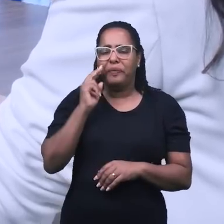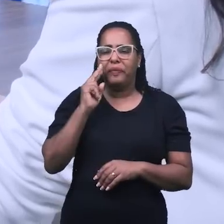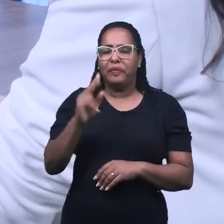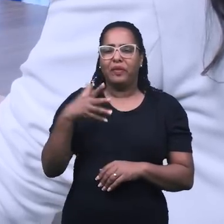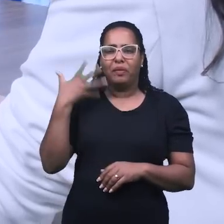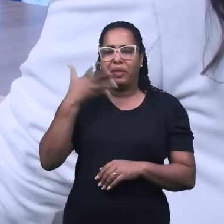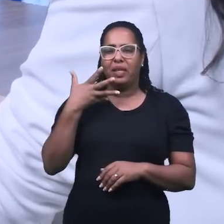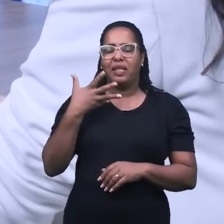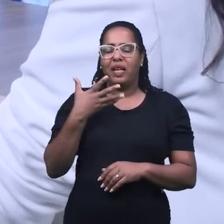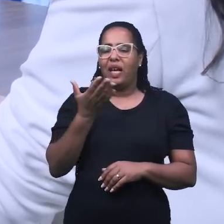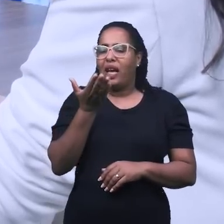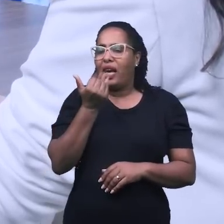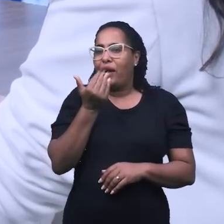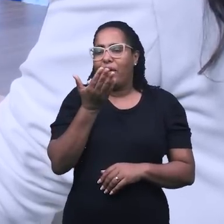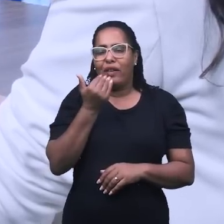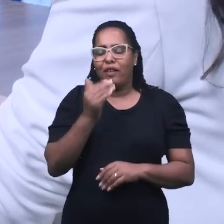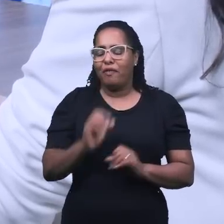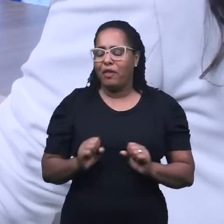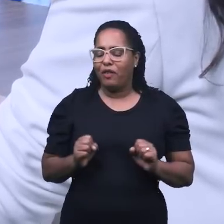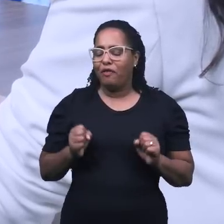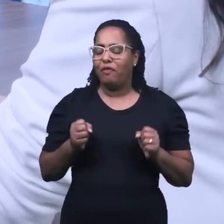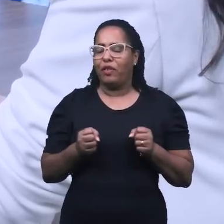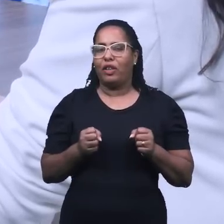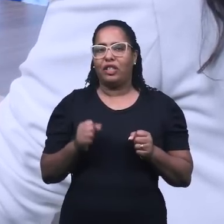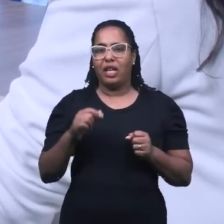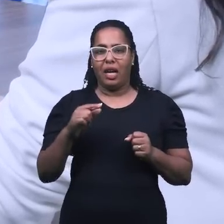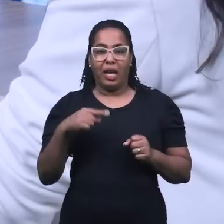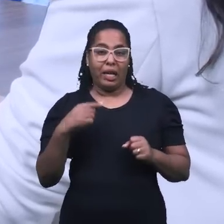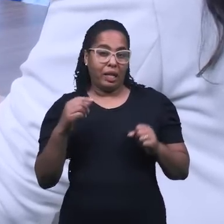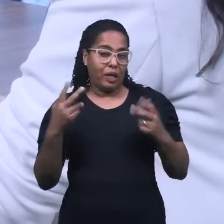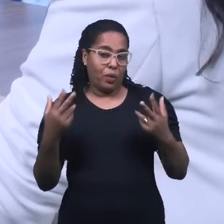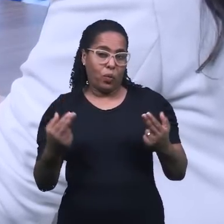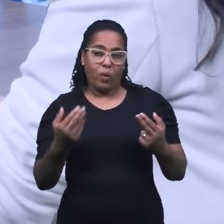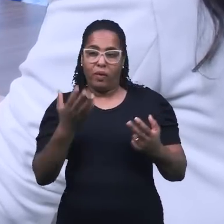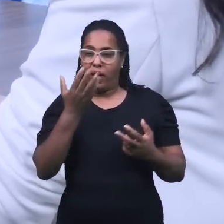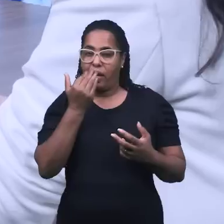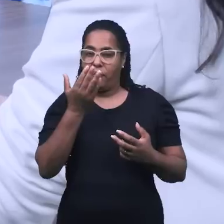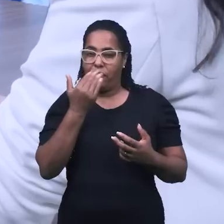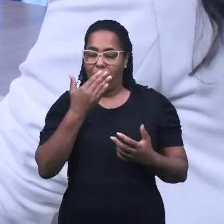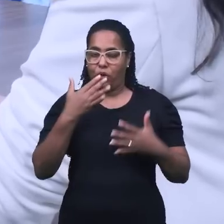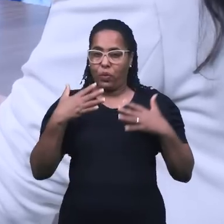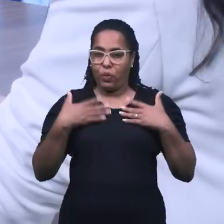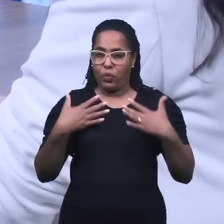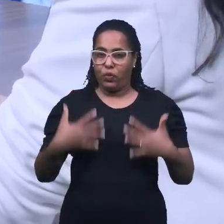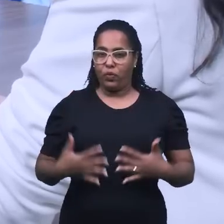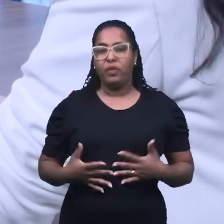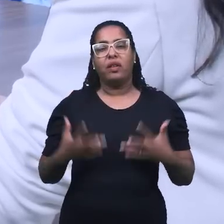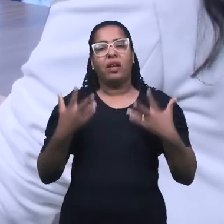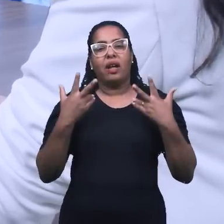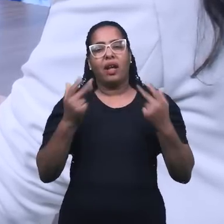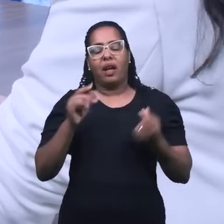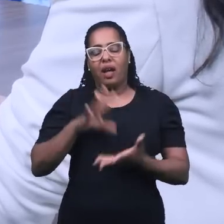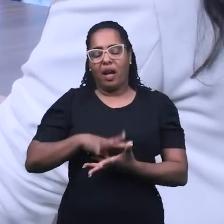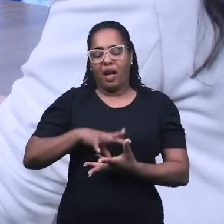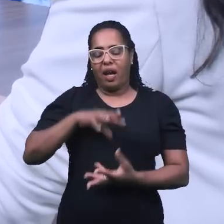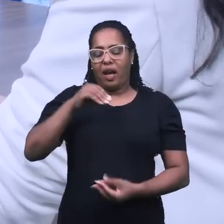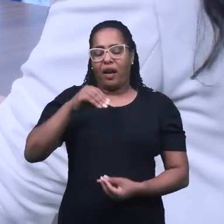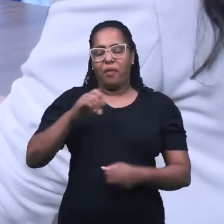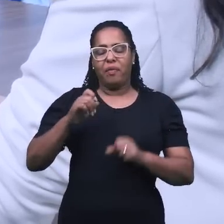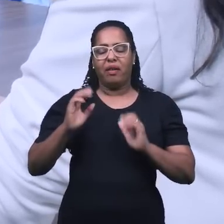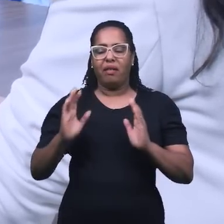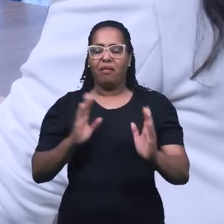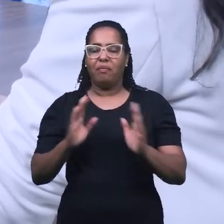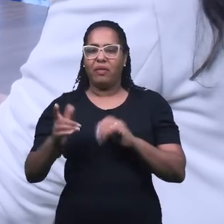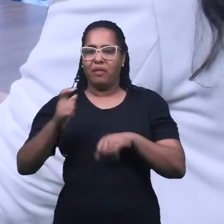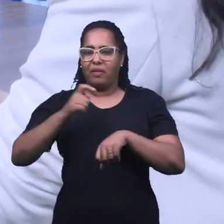palavra, né? É um alimento, assim como a gente alimenta nosso corpo físico, né? Sim. Estar ali no culto